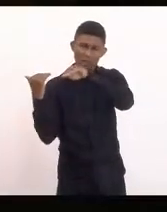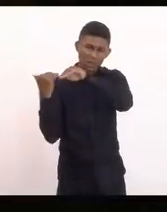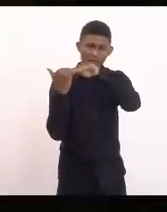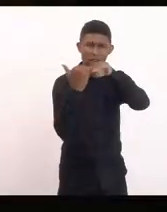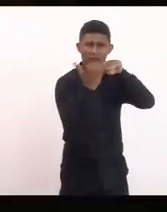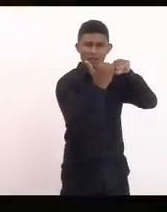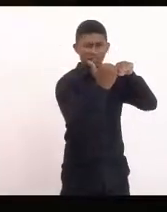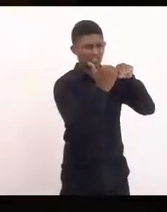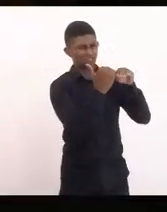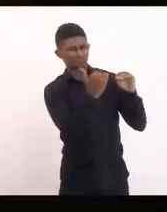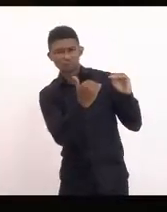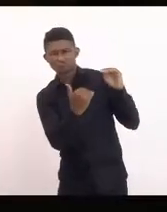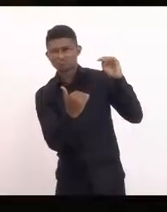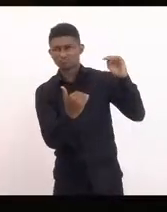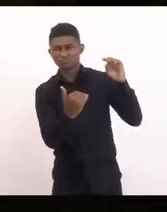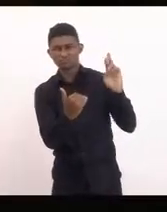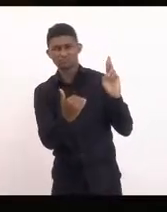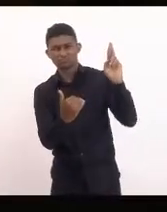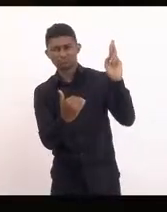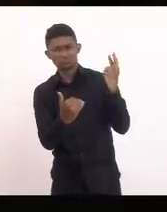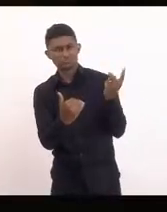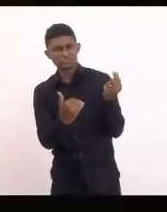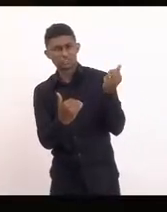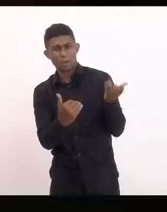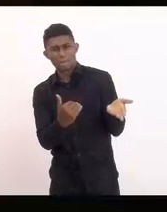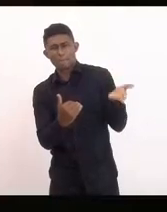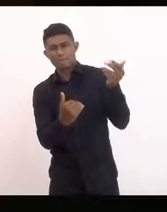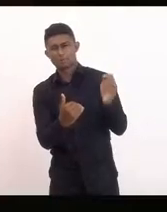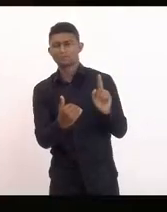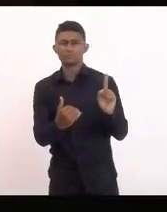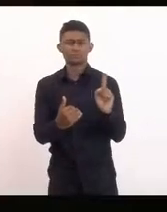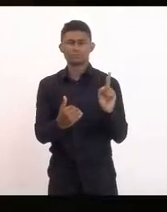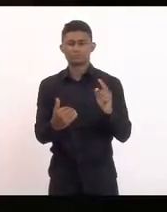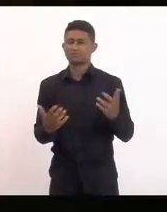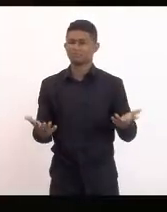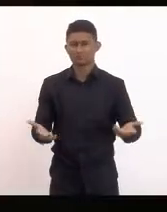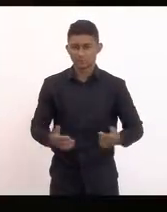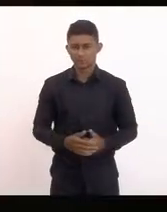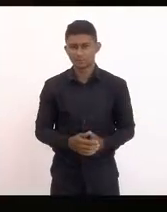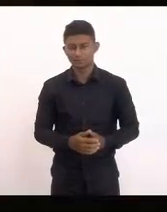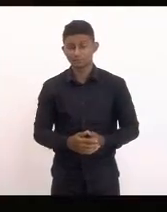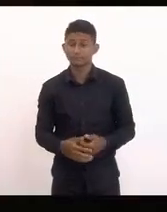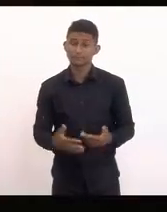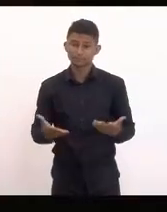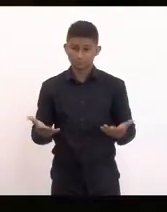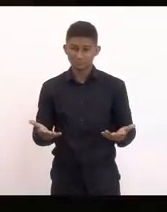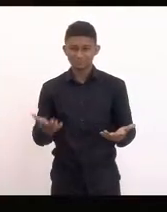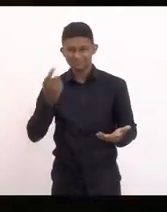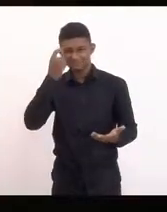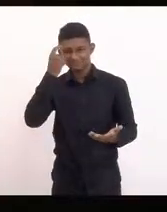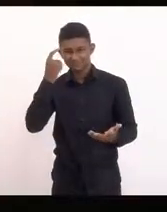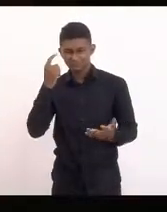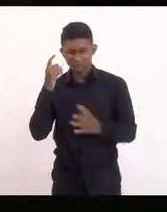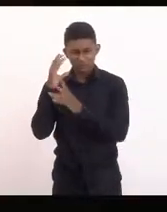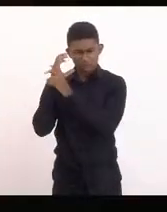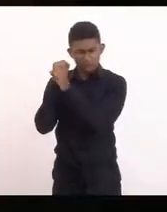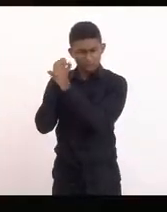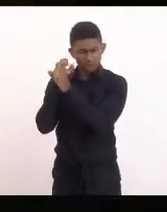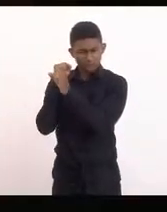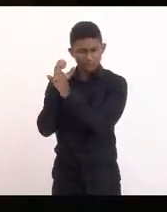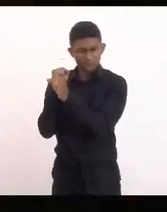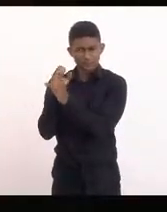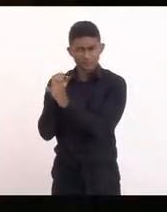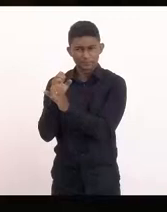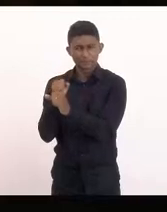hierarquia que despreza quem está na linha de frente do trabalho. E aí, fazendo um cálculo muito rápido, né, deputada